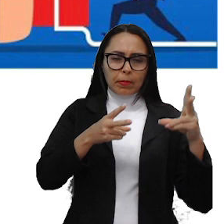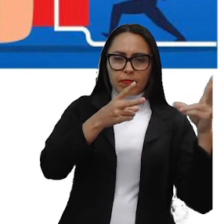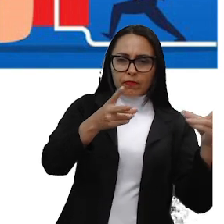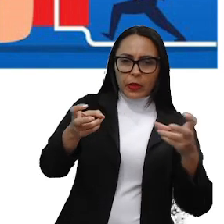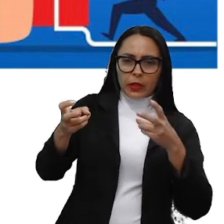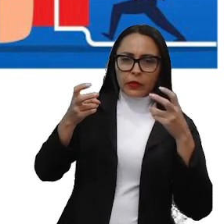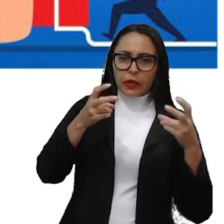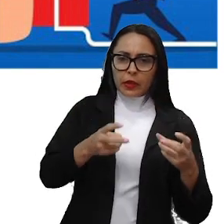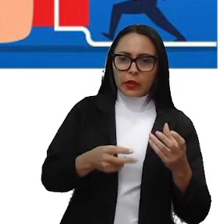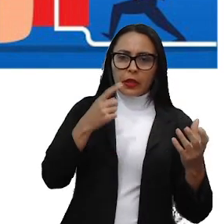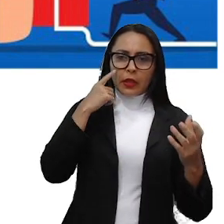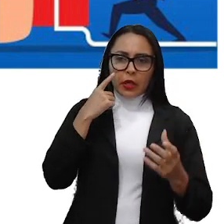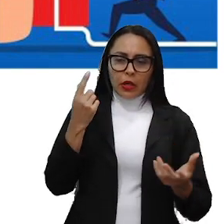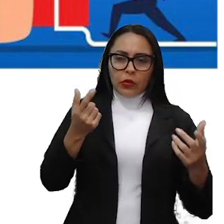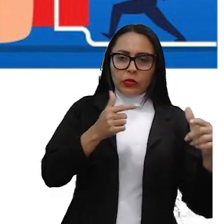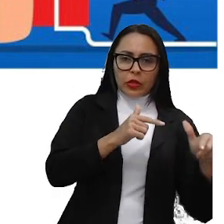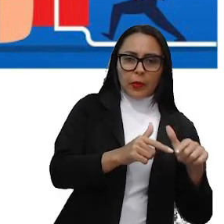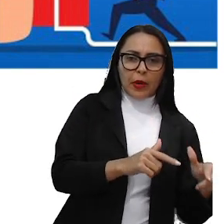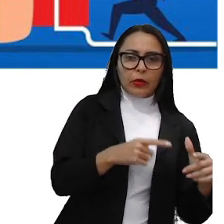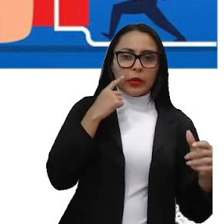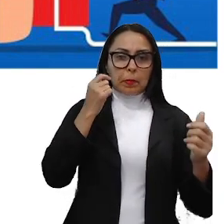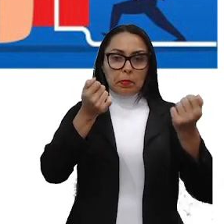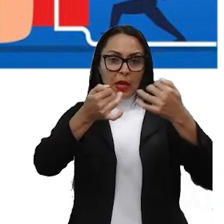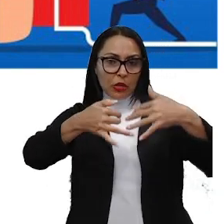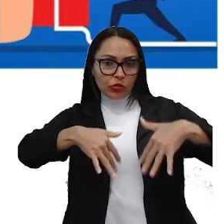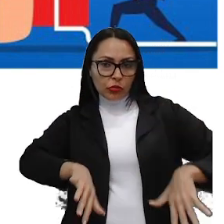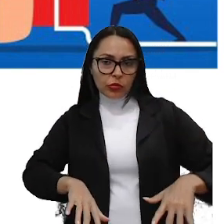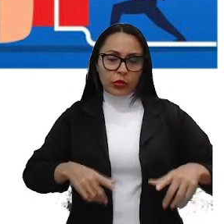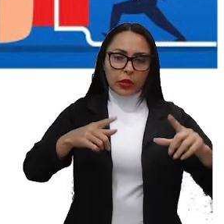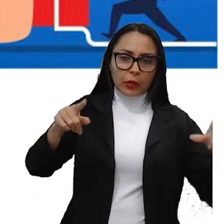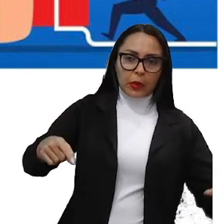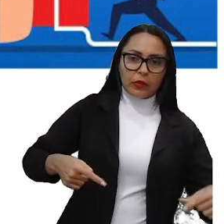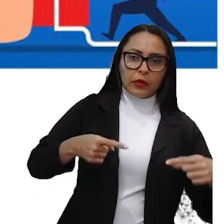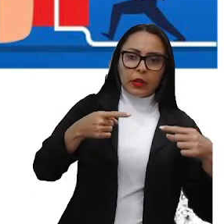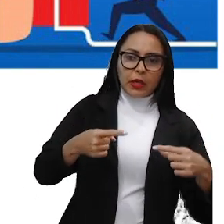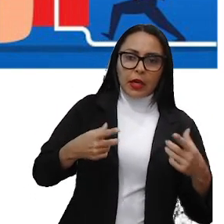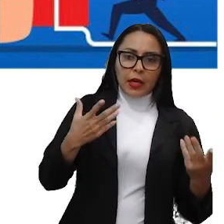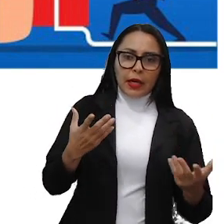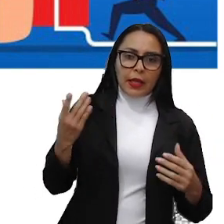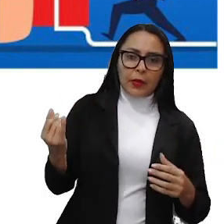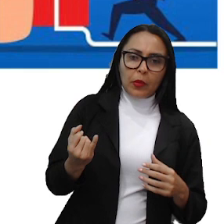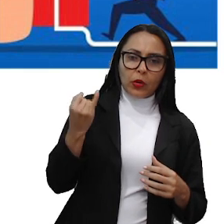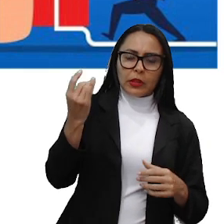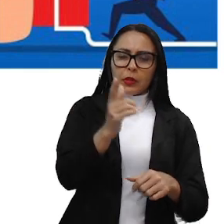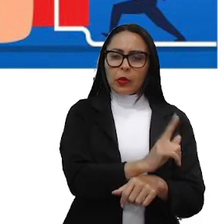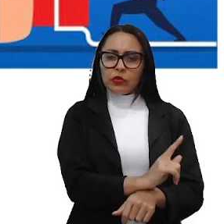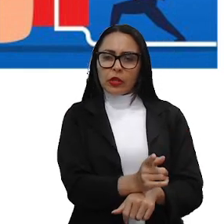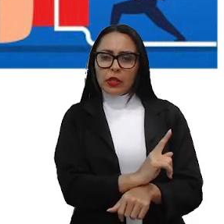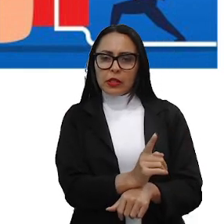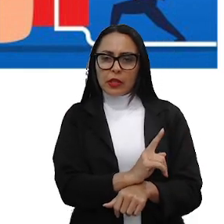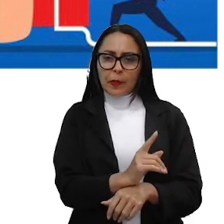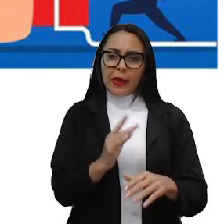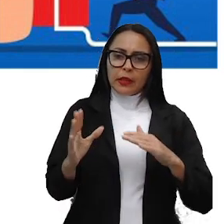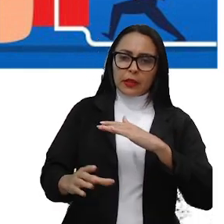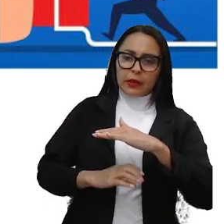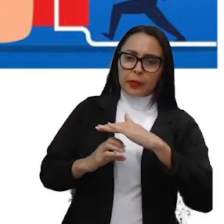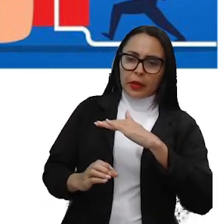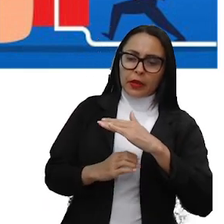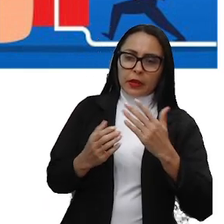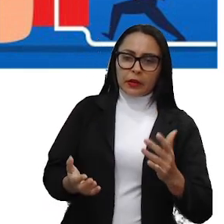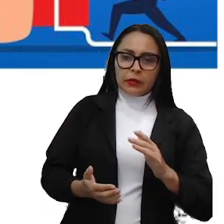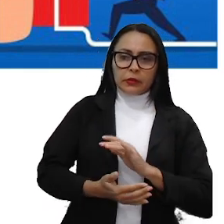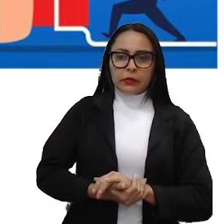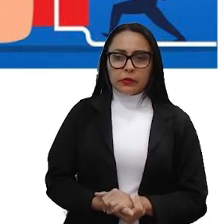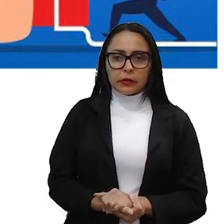e identificar atividades que prejudiquem essa competitividade passa a ser parte fundamental do gerenciamento